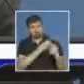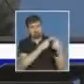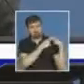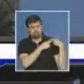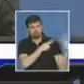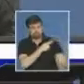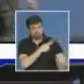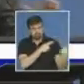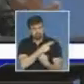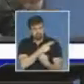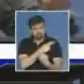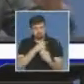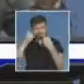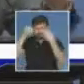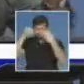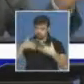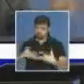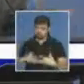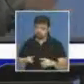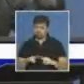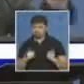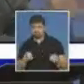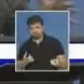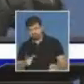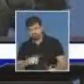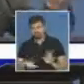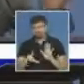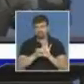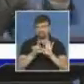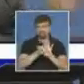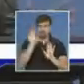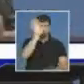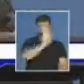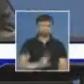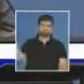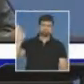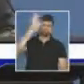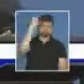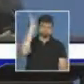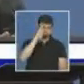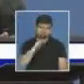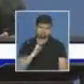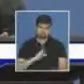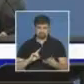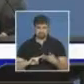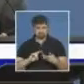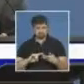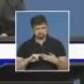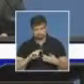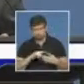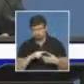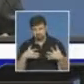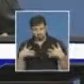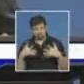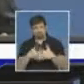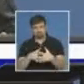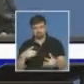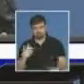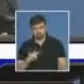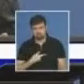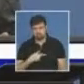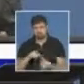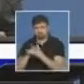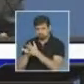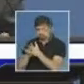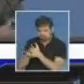responsáveis aqui mas como se trata de uma Legislação Federal então tem todo uma situação é complexa Mas nós somos